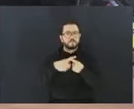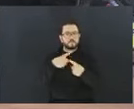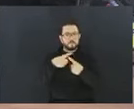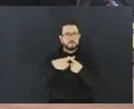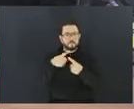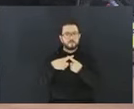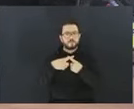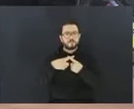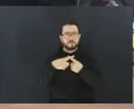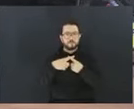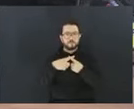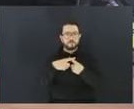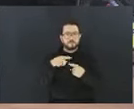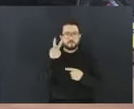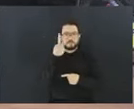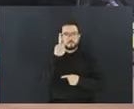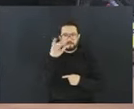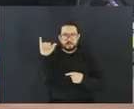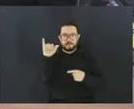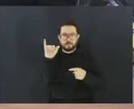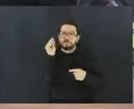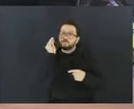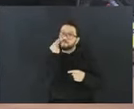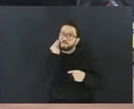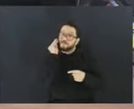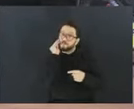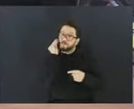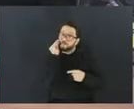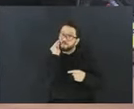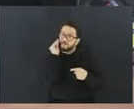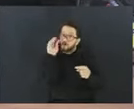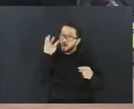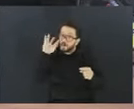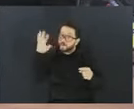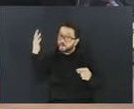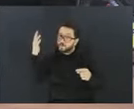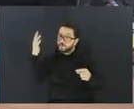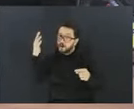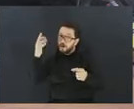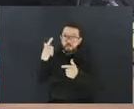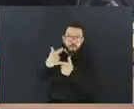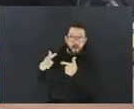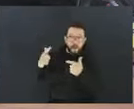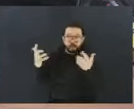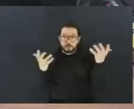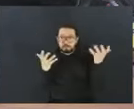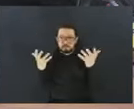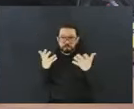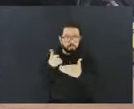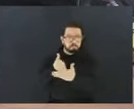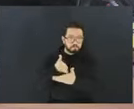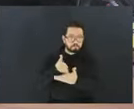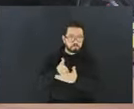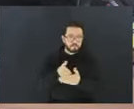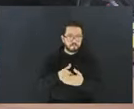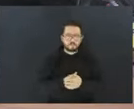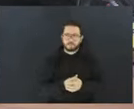tenta sanar esse problema, pelo menos parte dele sana com o efetivo que nós temos. Respondi a sua pergunta,